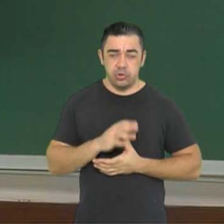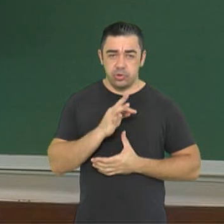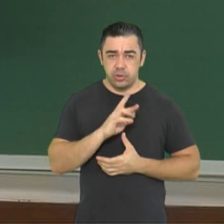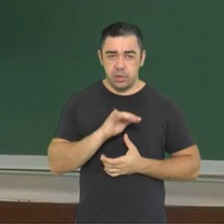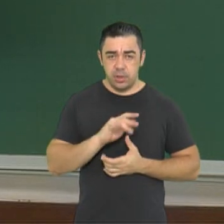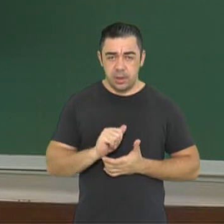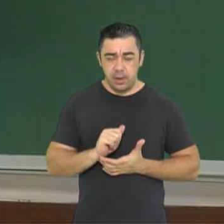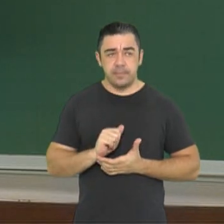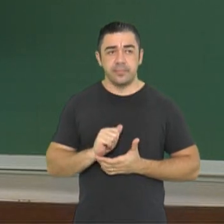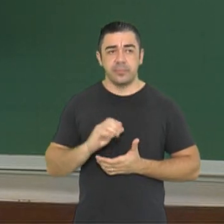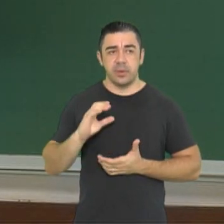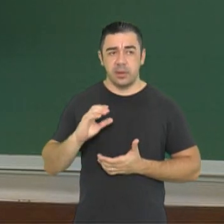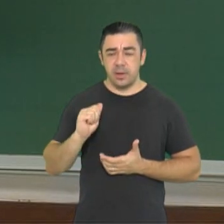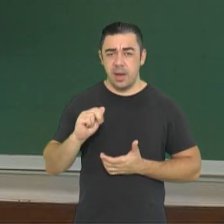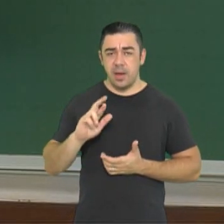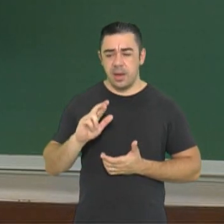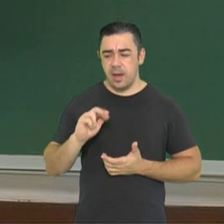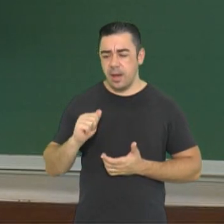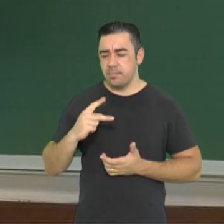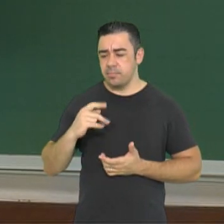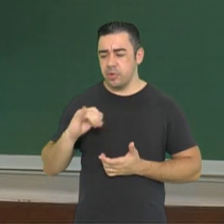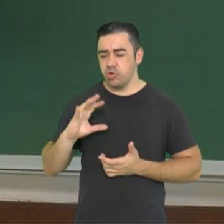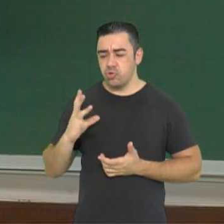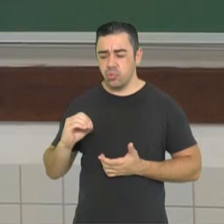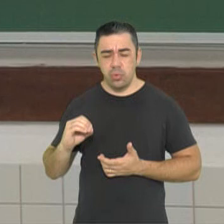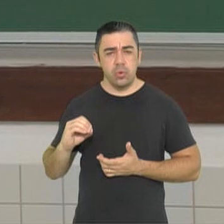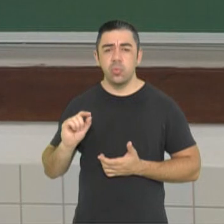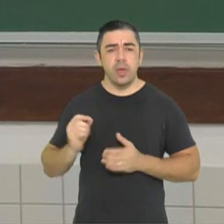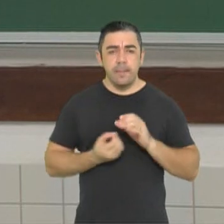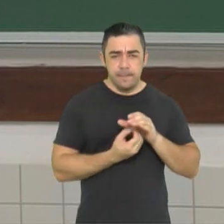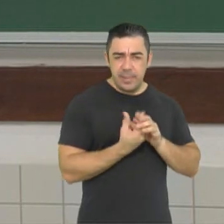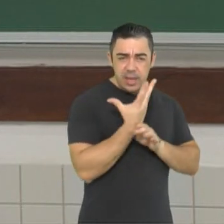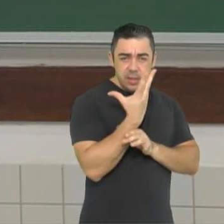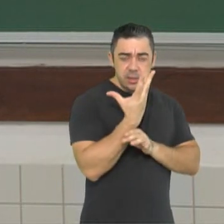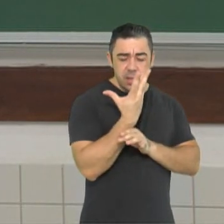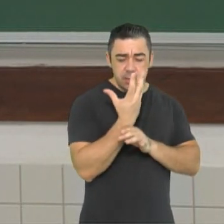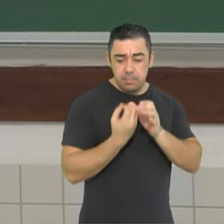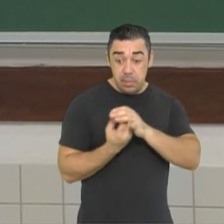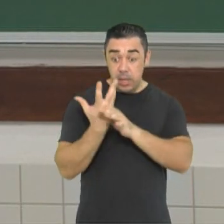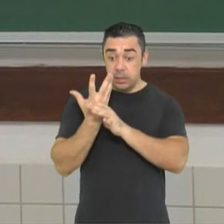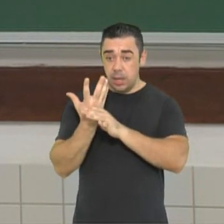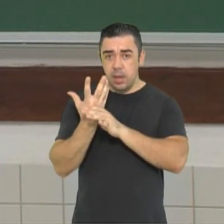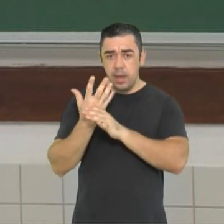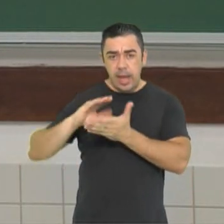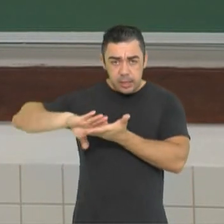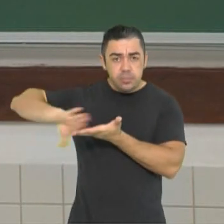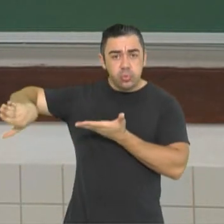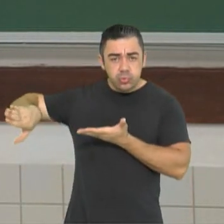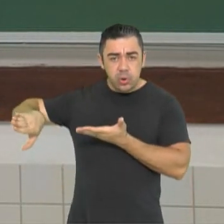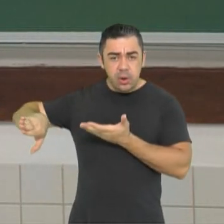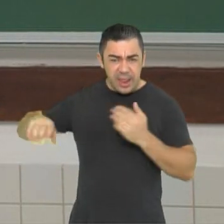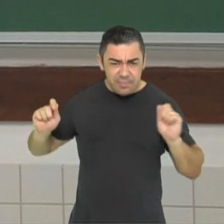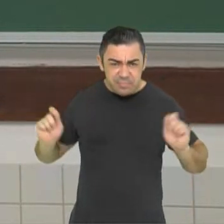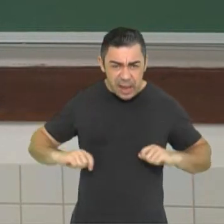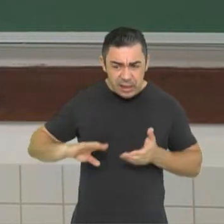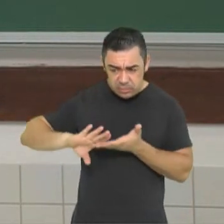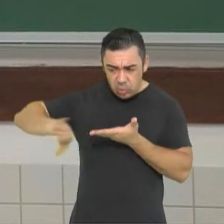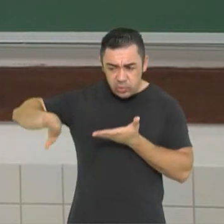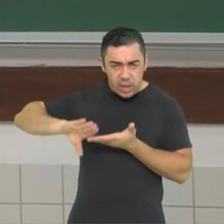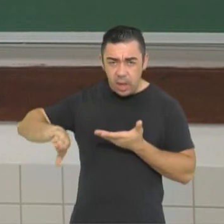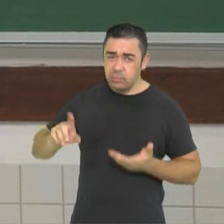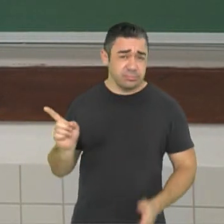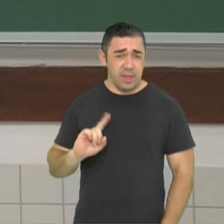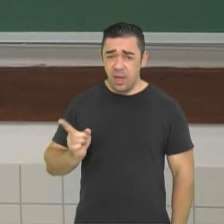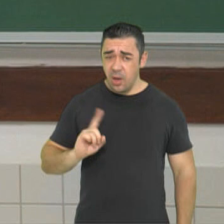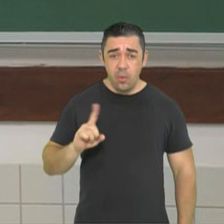o carrapicho, o que eles fizeram? Expulsaram. Essas plantas, elas podem expulsar alguma coisa?